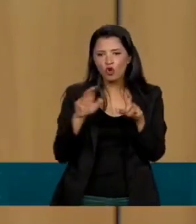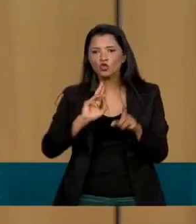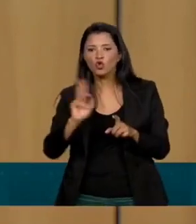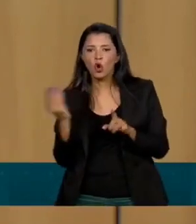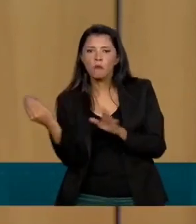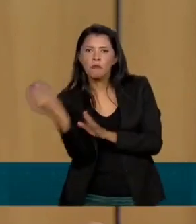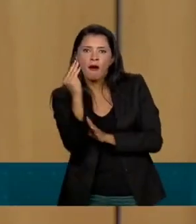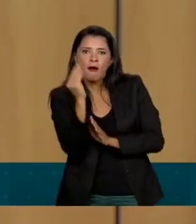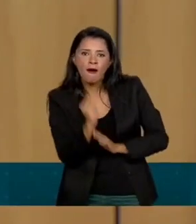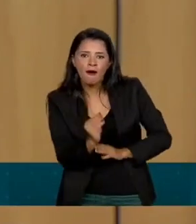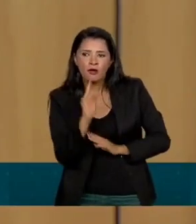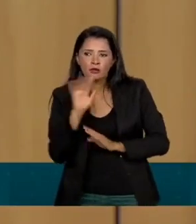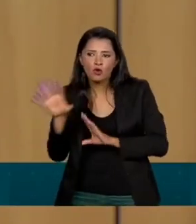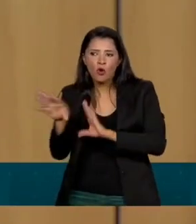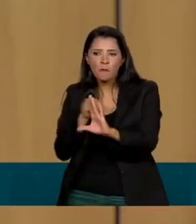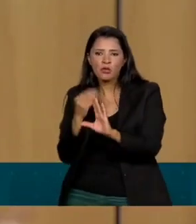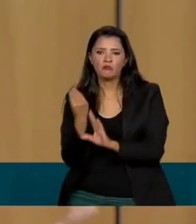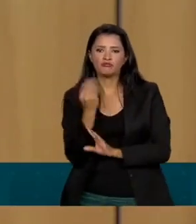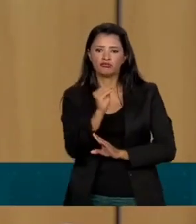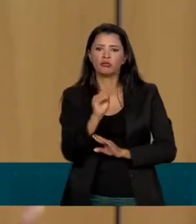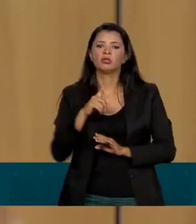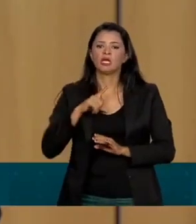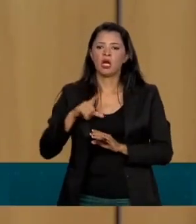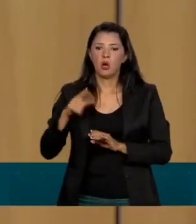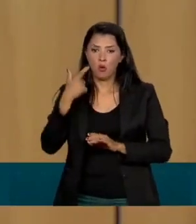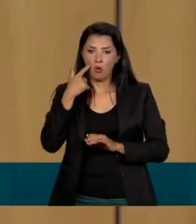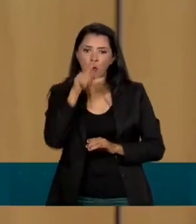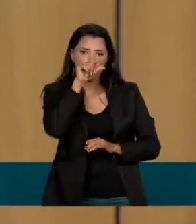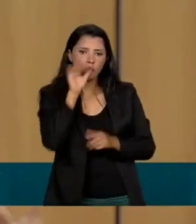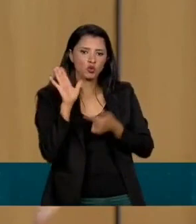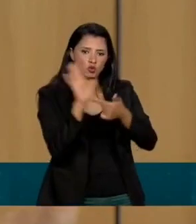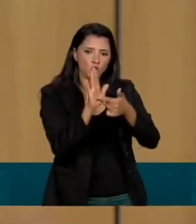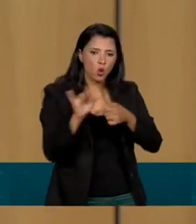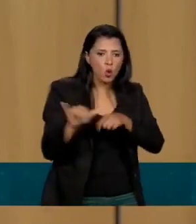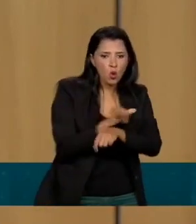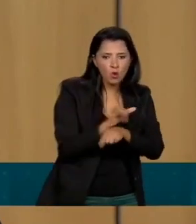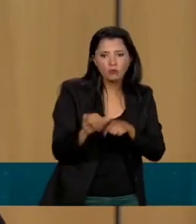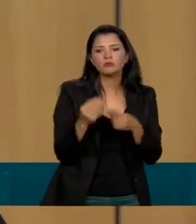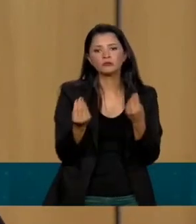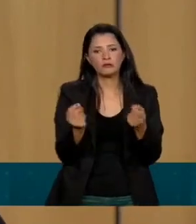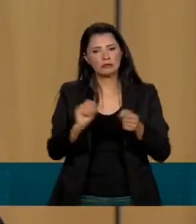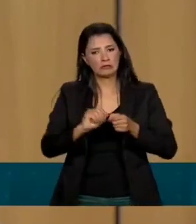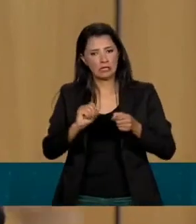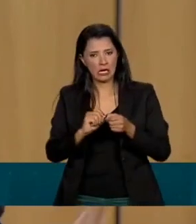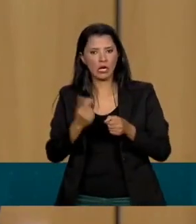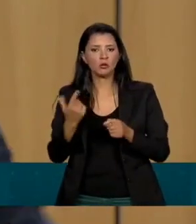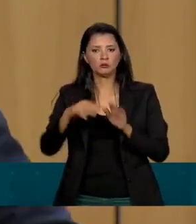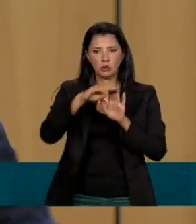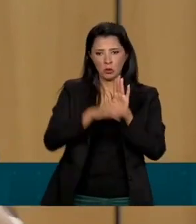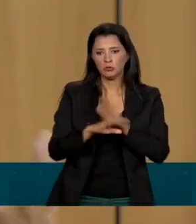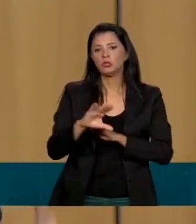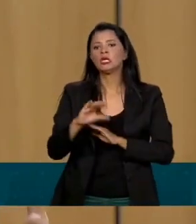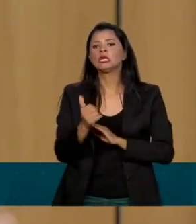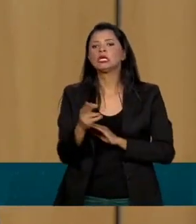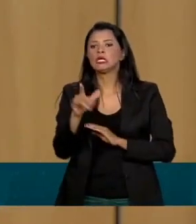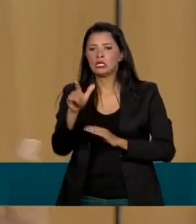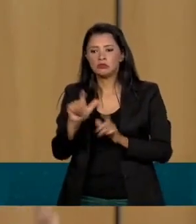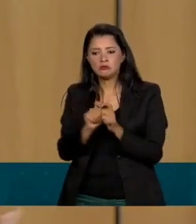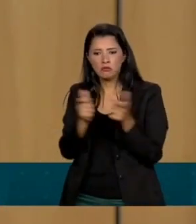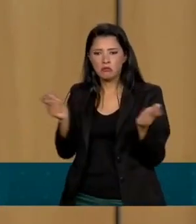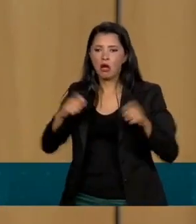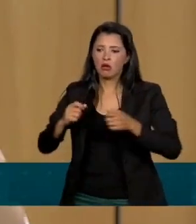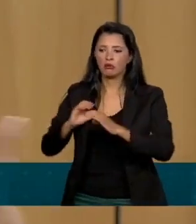Então, mostraram as medidas que eles passaram a tomar, um protocolo de crise e uma abertura maior para